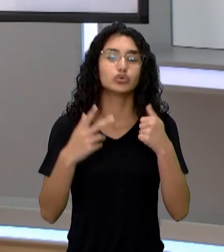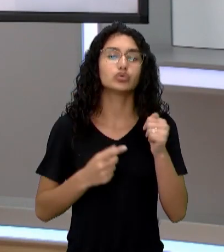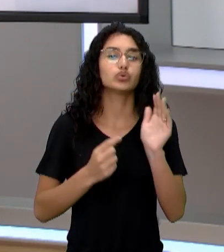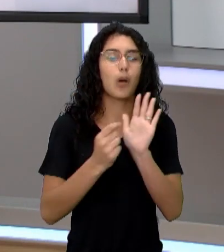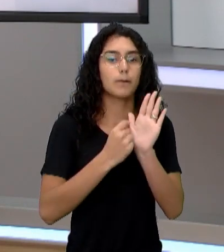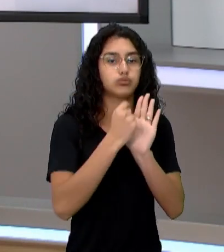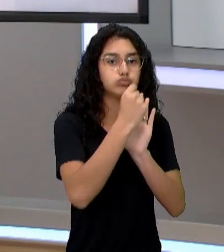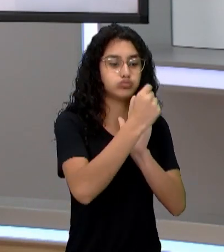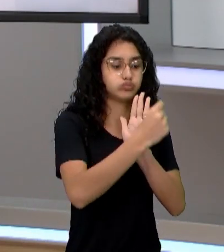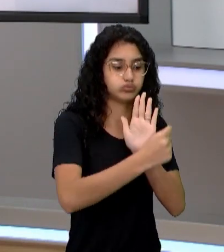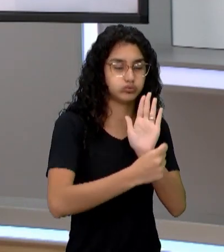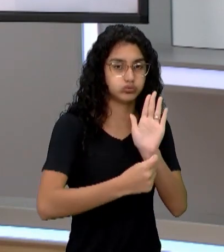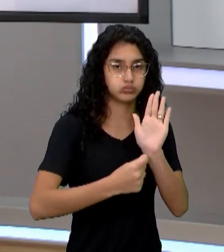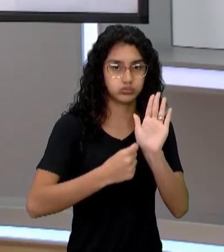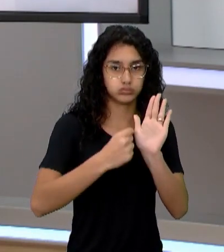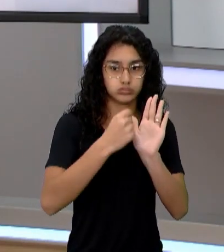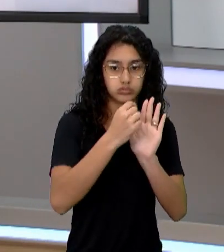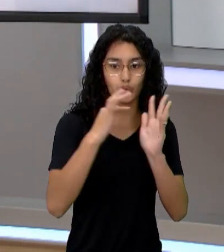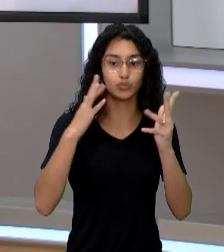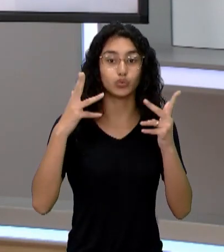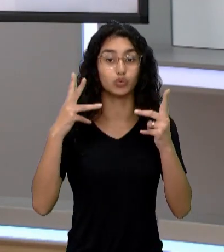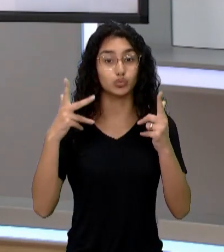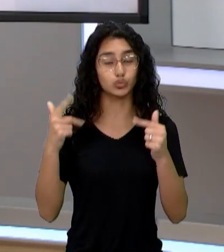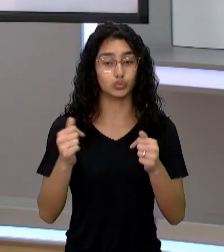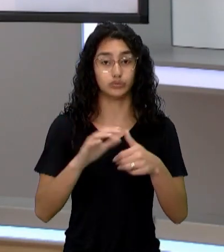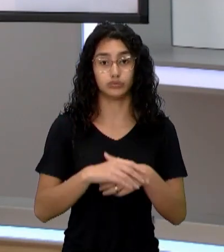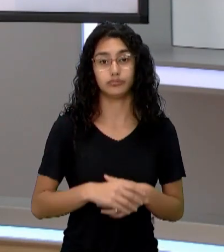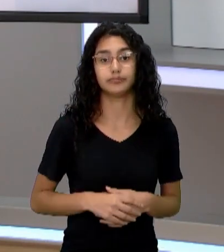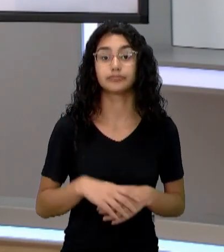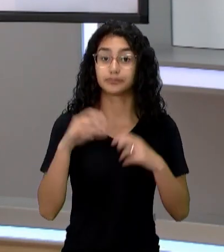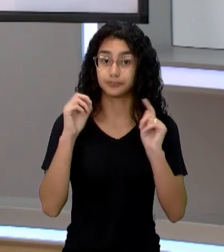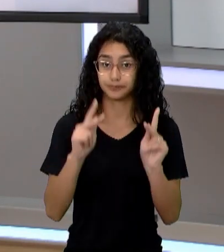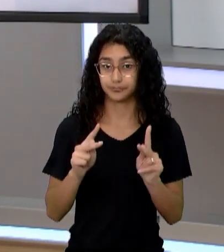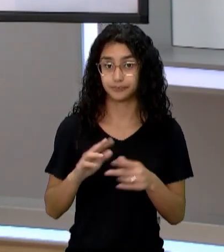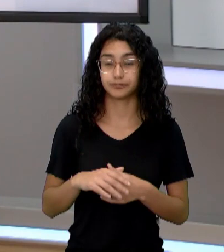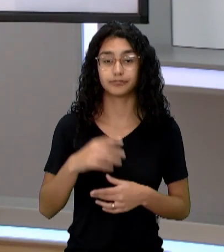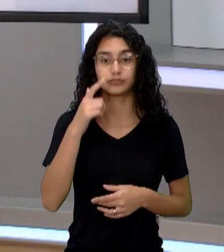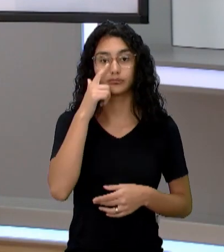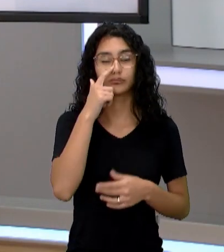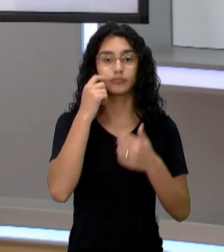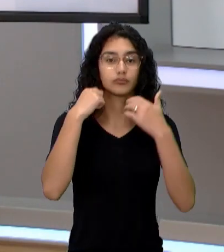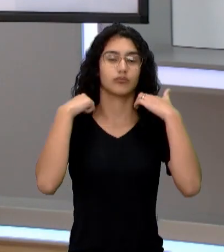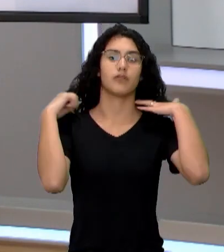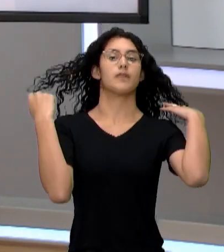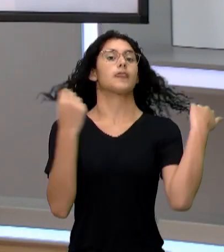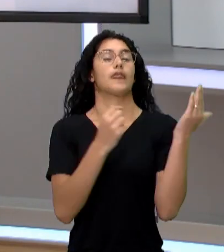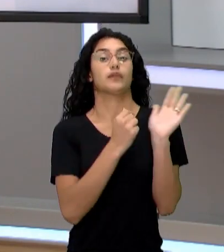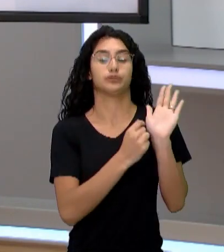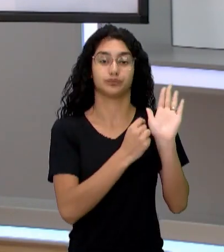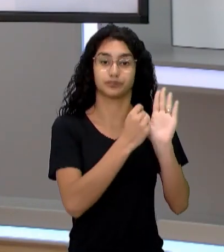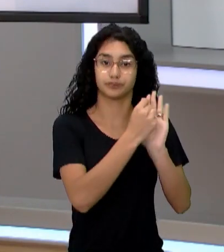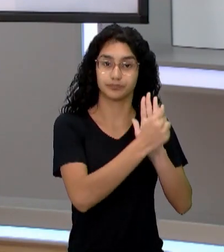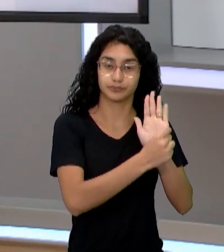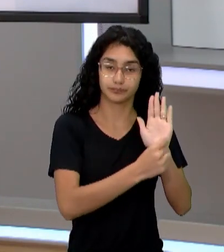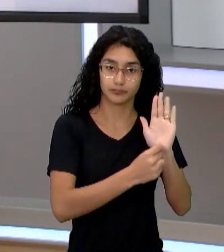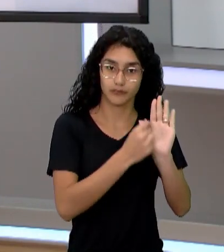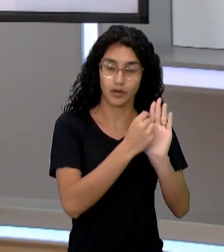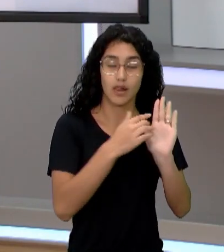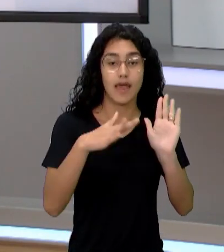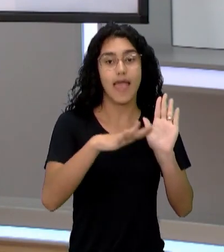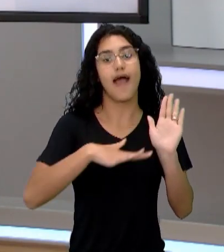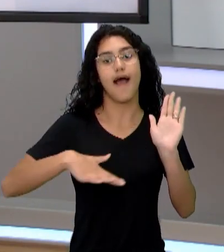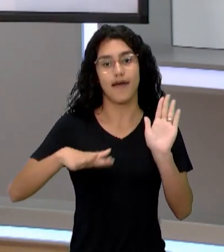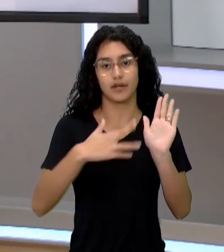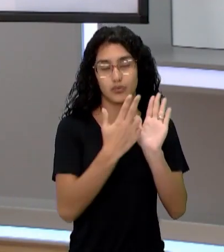envolve tanto a borda quanto a parte de dentro dessa figura, tá bom? Então, o círculo é a área, né, do